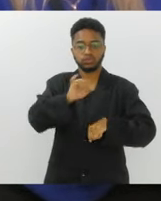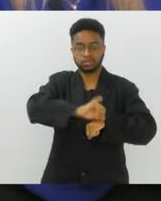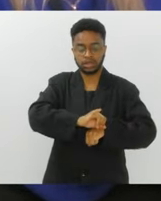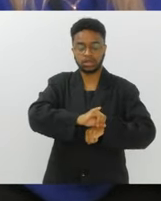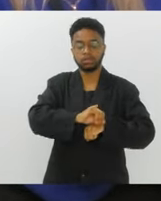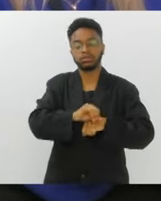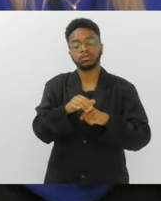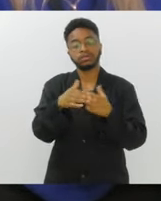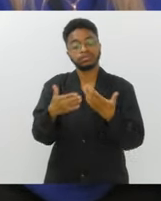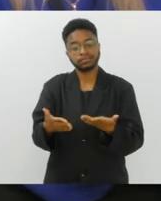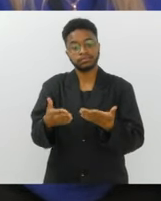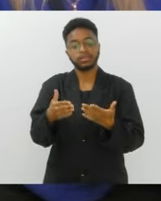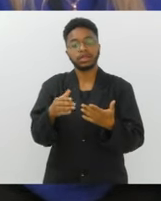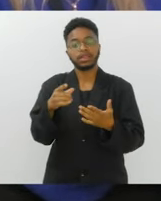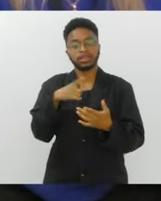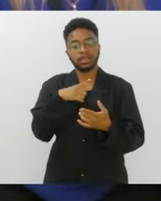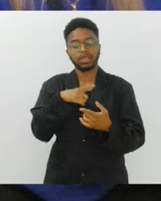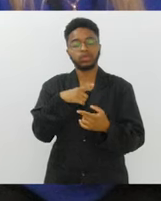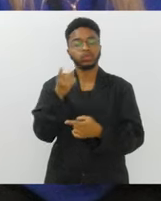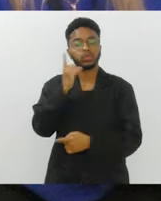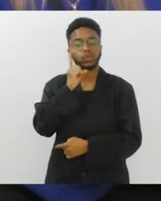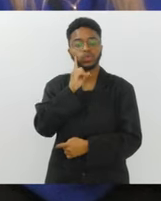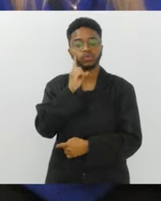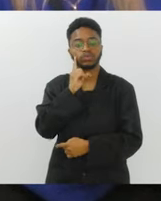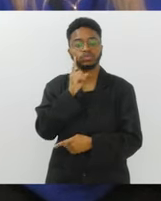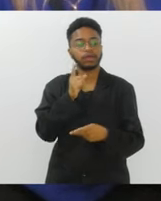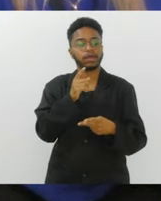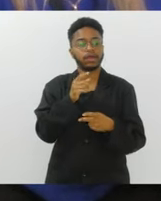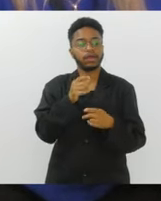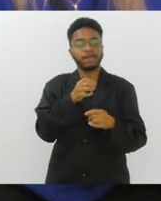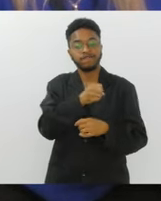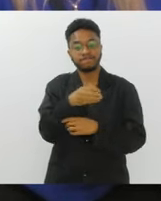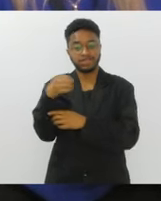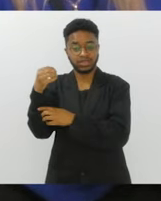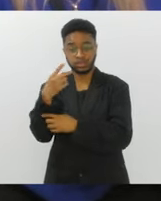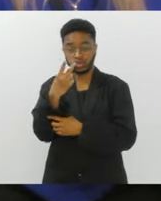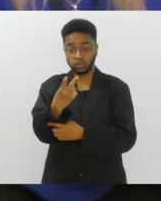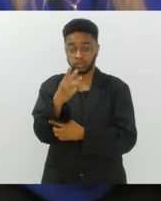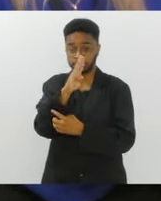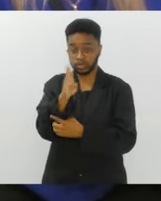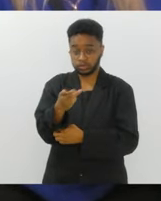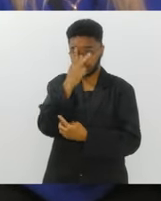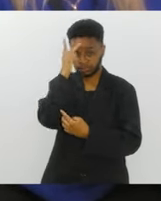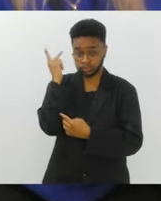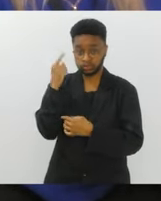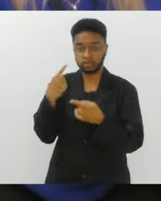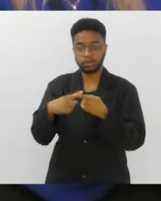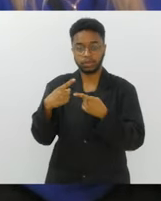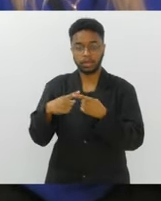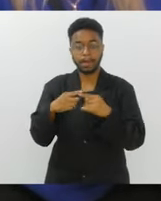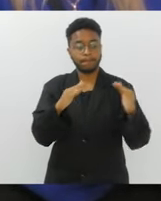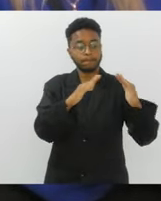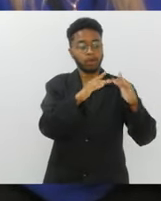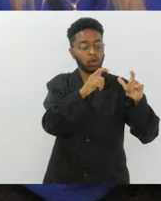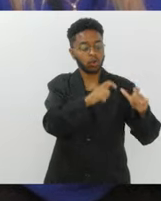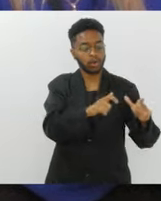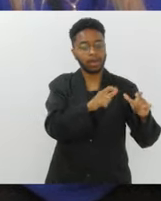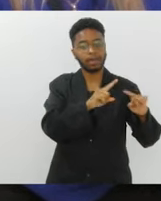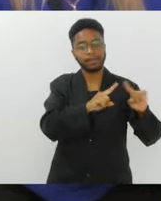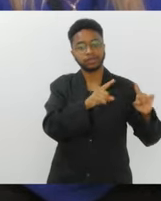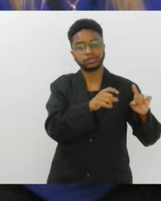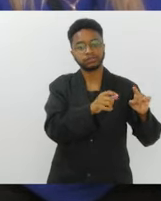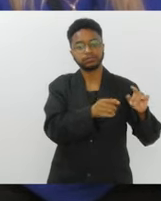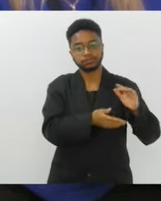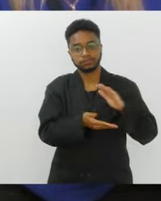no centro da cidade, então deslocamento pendular diário de mais de 2 milhões de pessoas que saem de vários territórios da Baixada Fluminense,